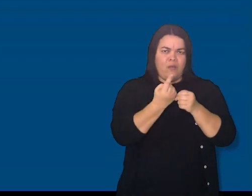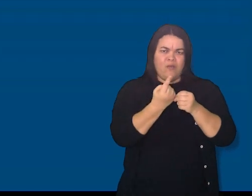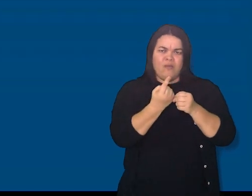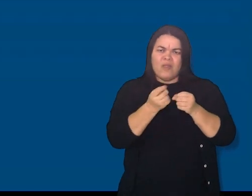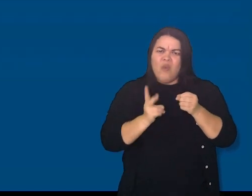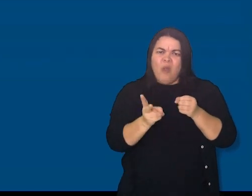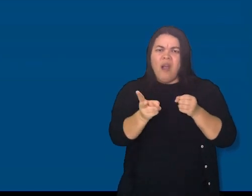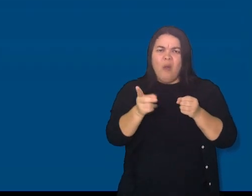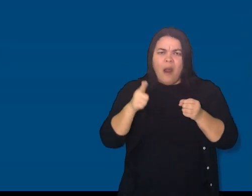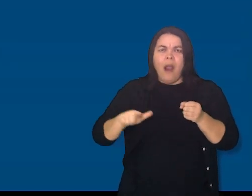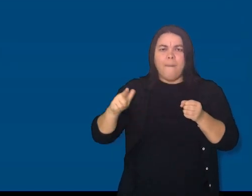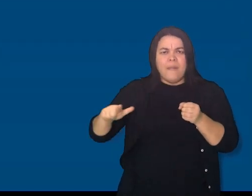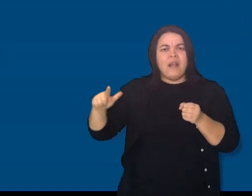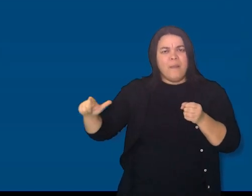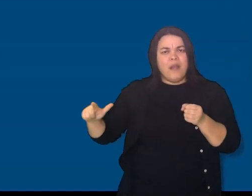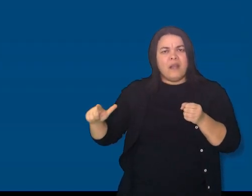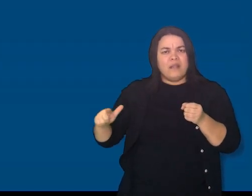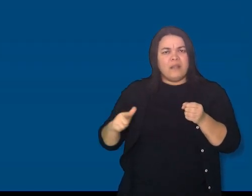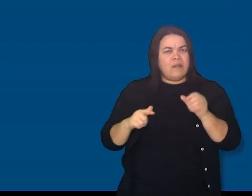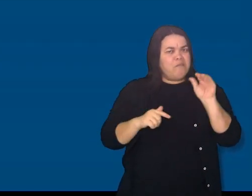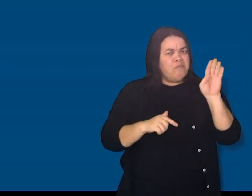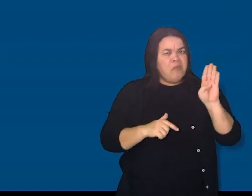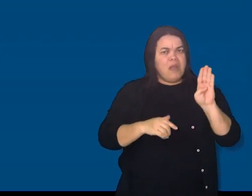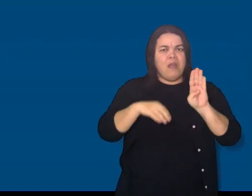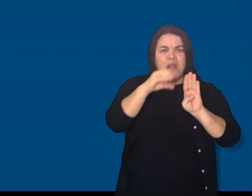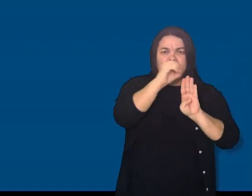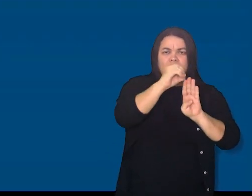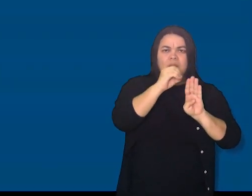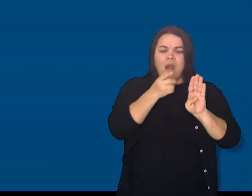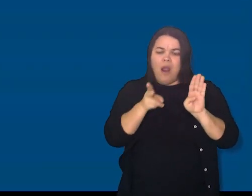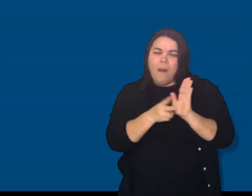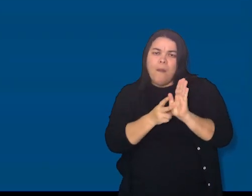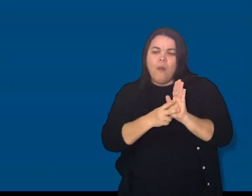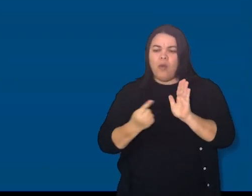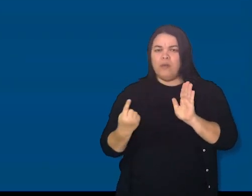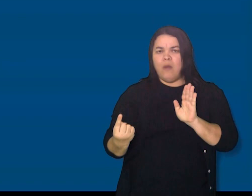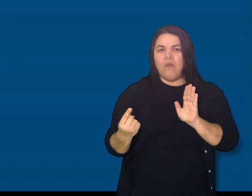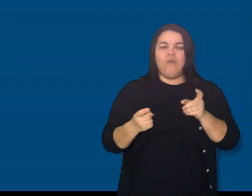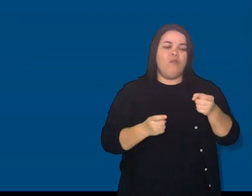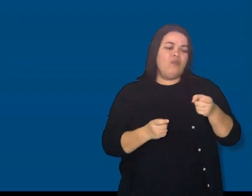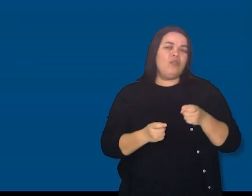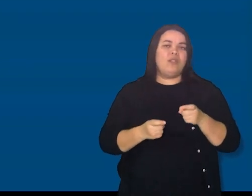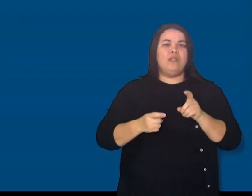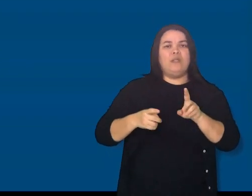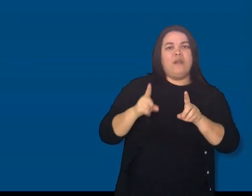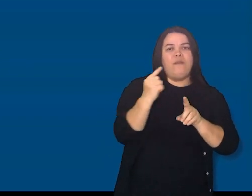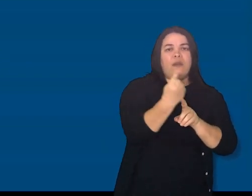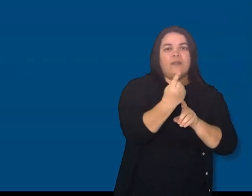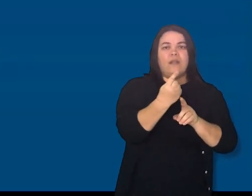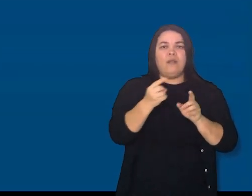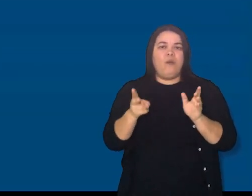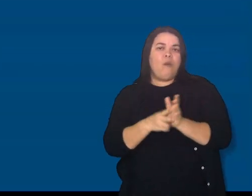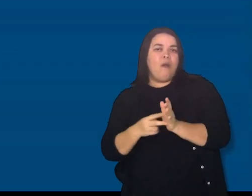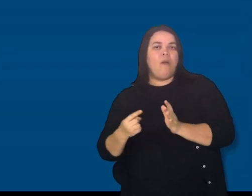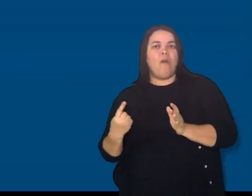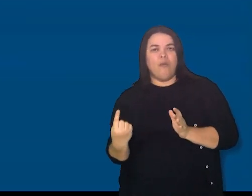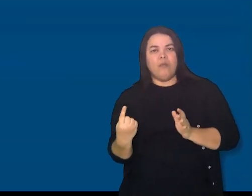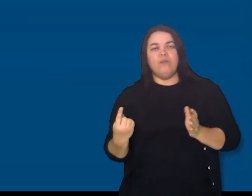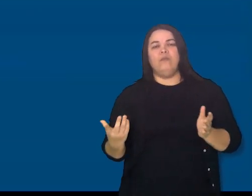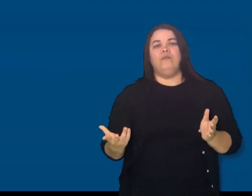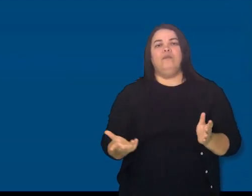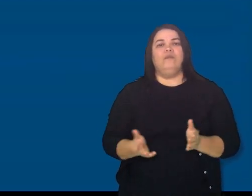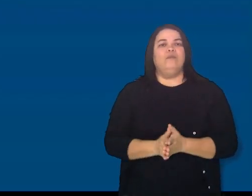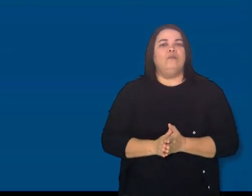da base elevada a 1? Sim. Se fosse B elevado a 0, é 1. X elevado a